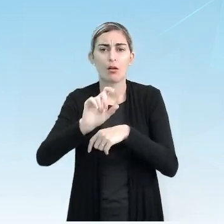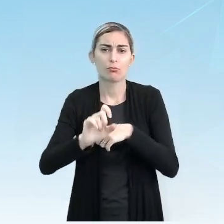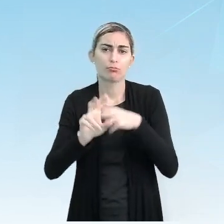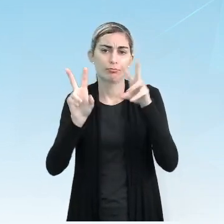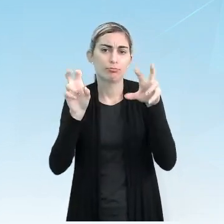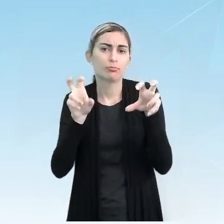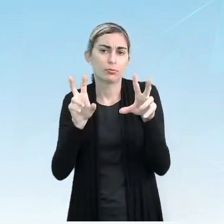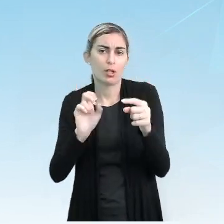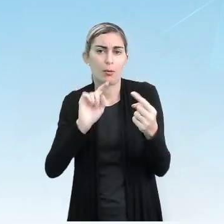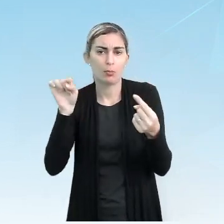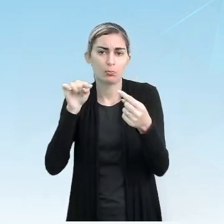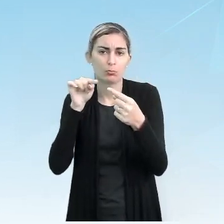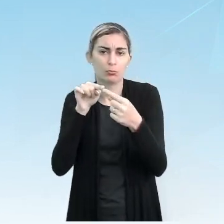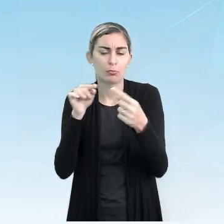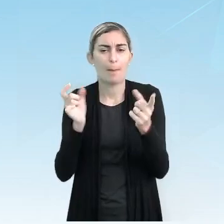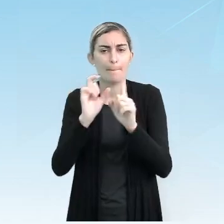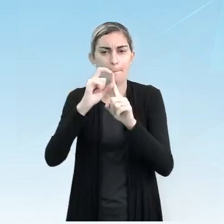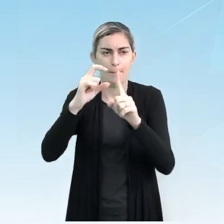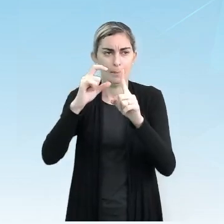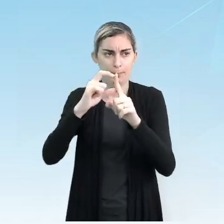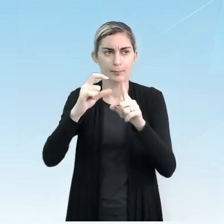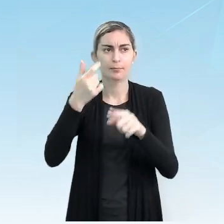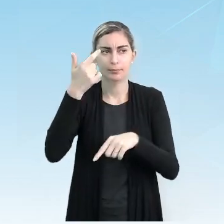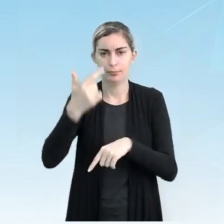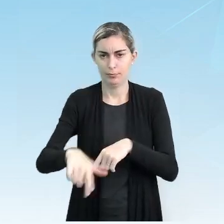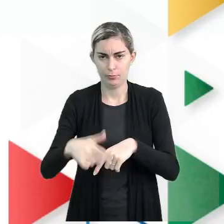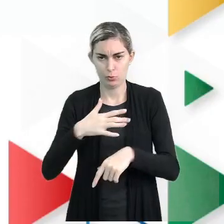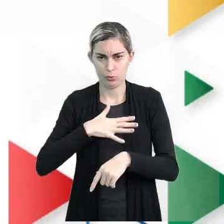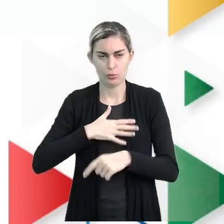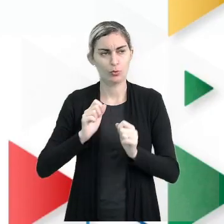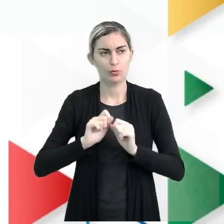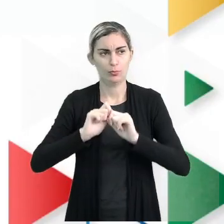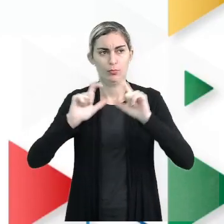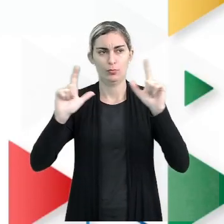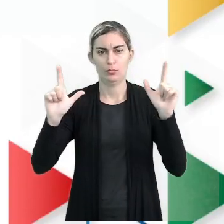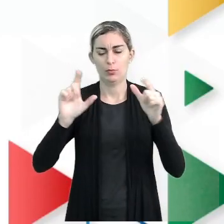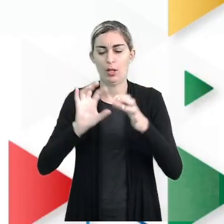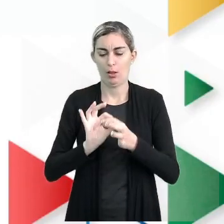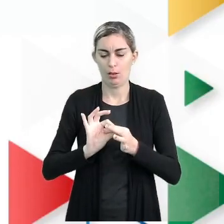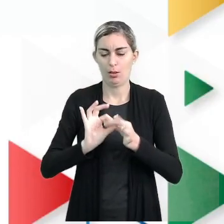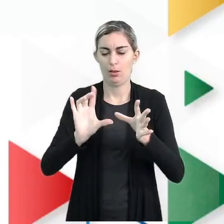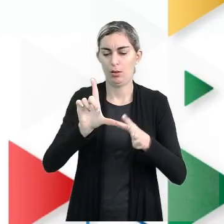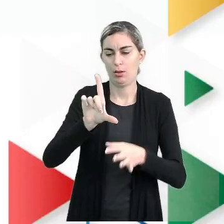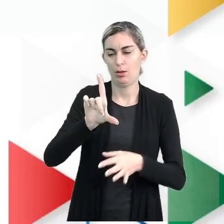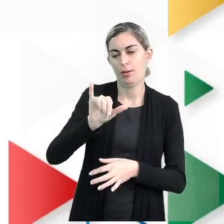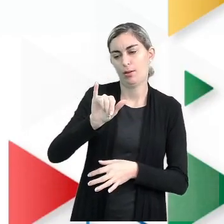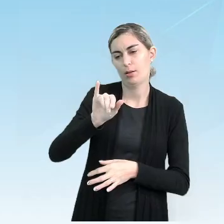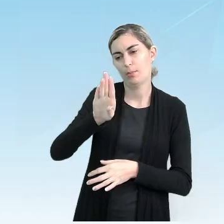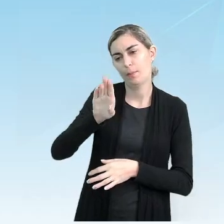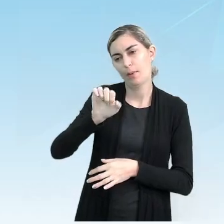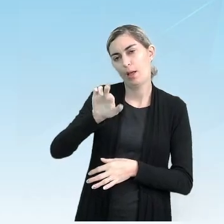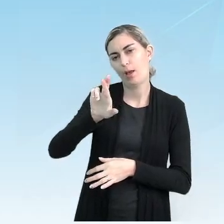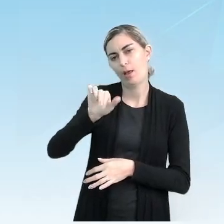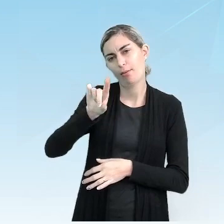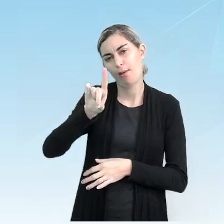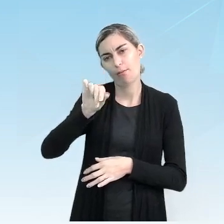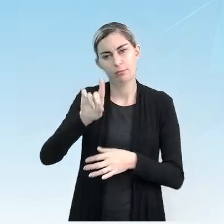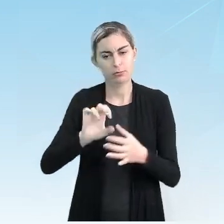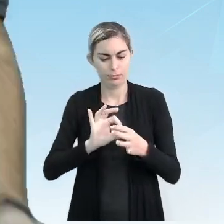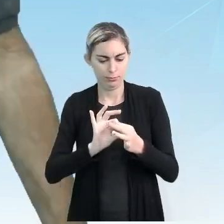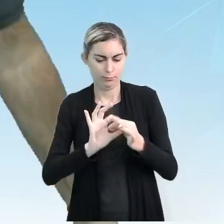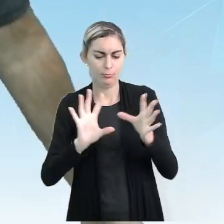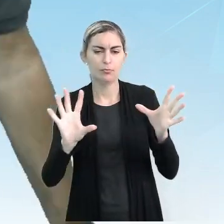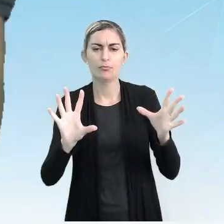questão e há uma palavrinha ali, mais uma vez eu gostaria de destacar, a palavra liberdade. Exatamente. Certo? Professor, tanto se